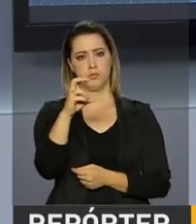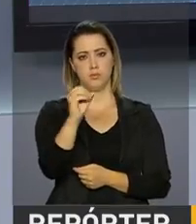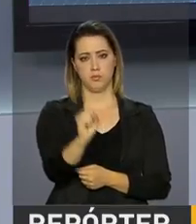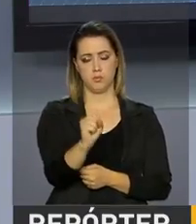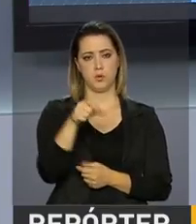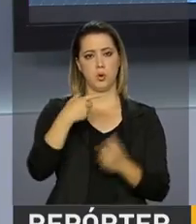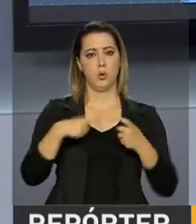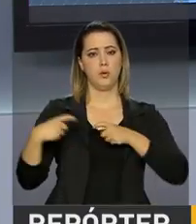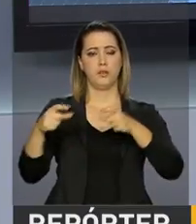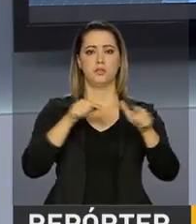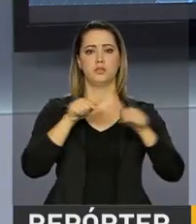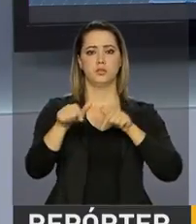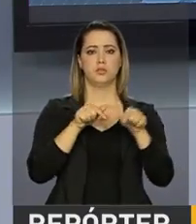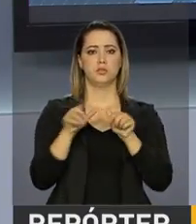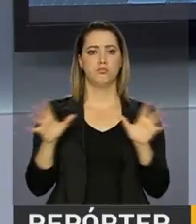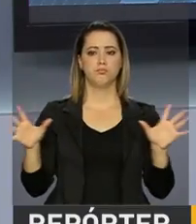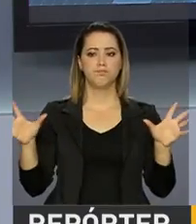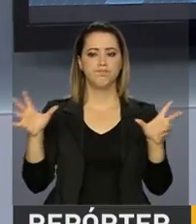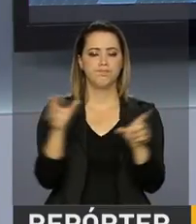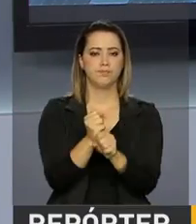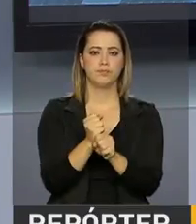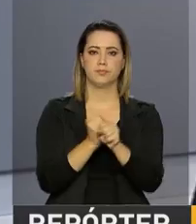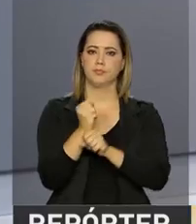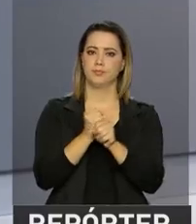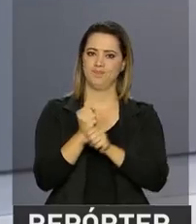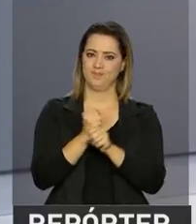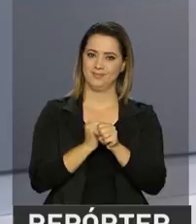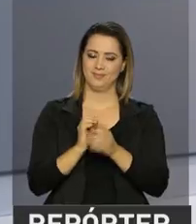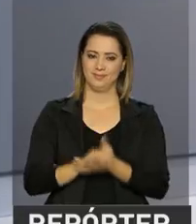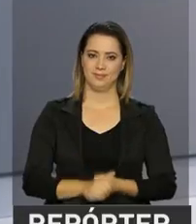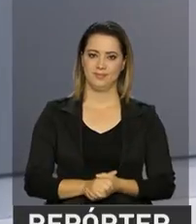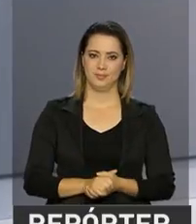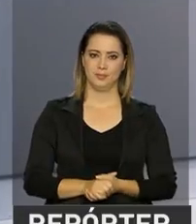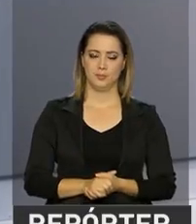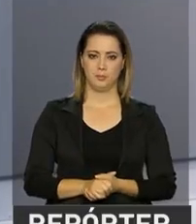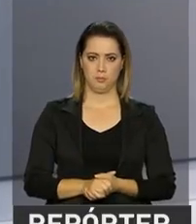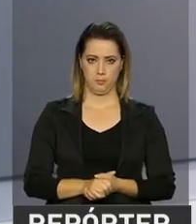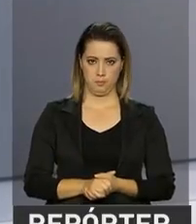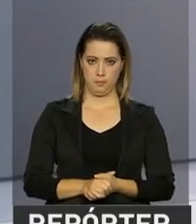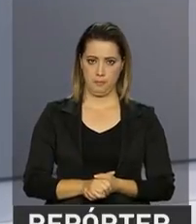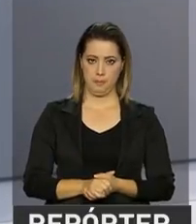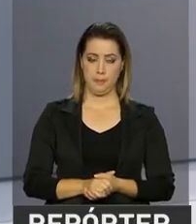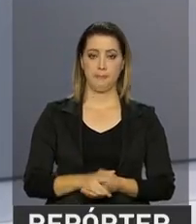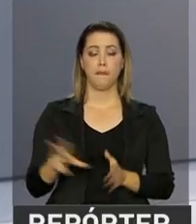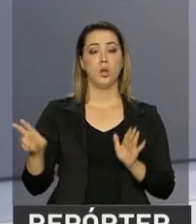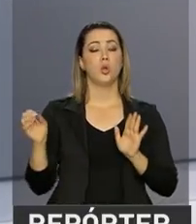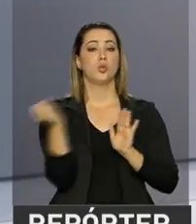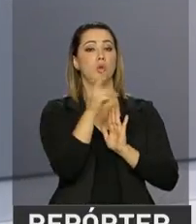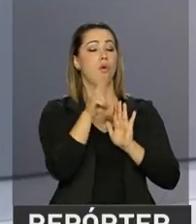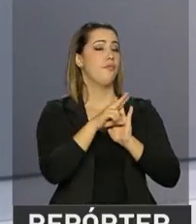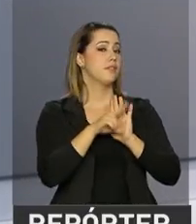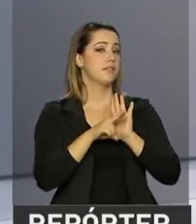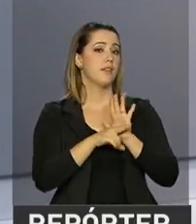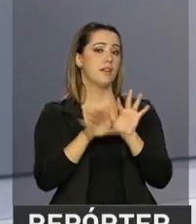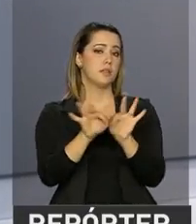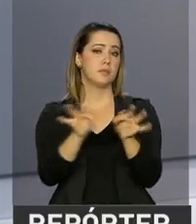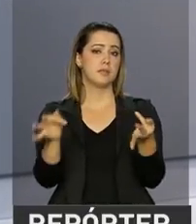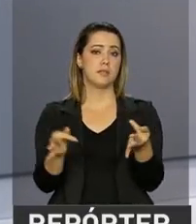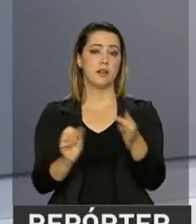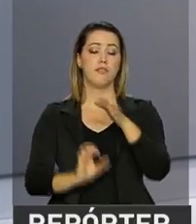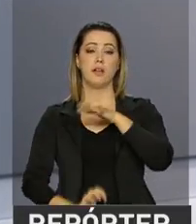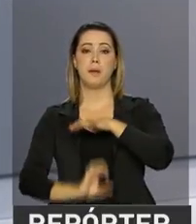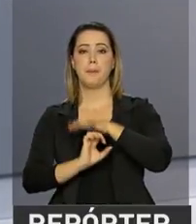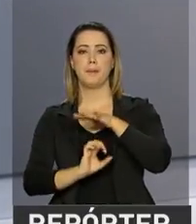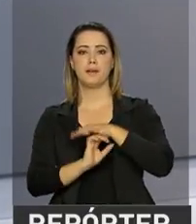67.358 postos de trabalho no acumulado do ano. Novas regras para simplificar o atendimento de pessoas jurídicas